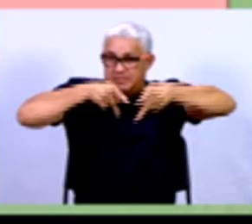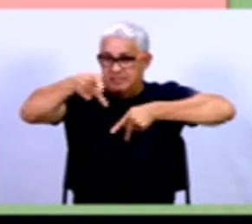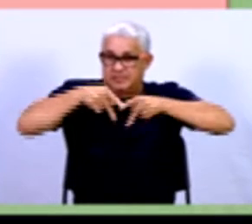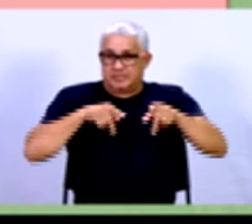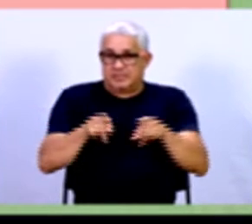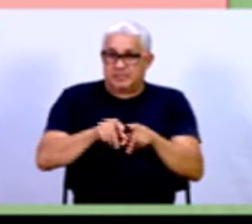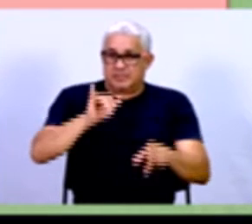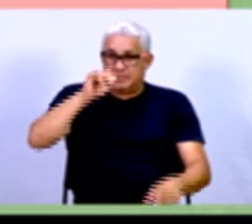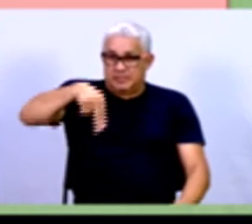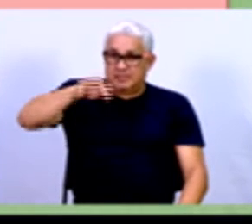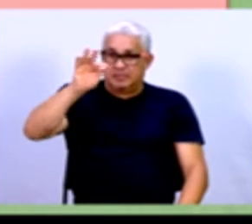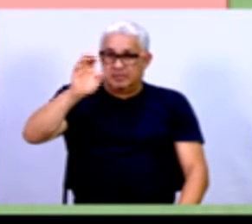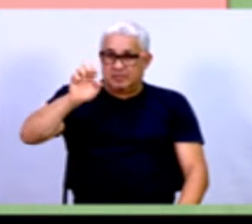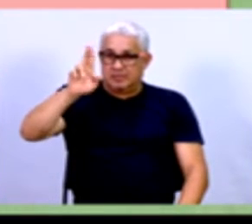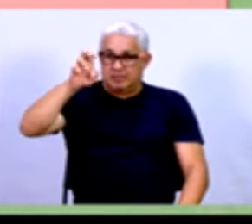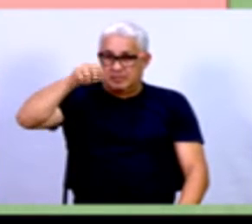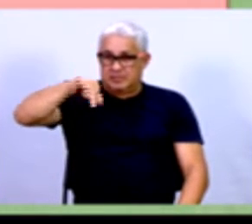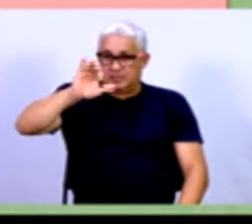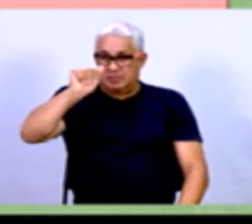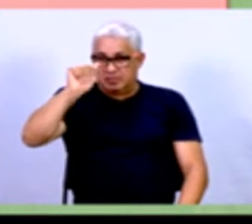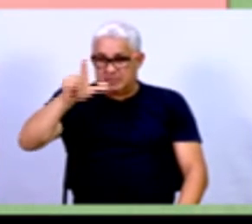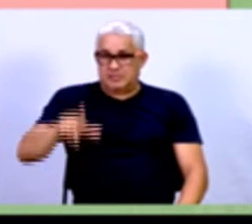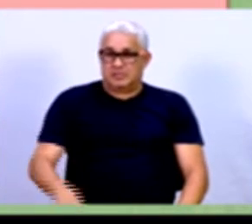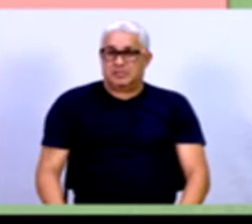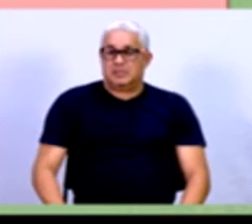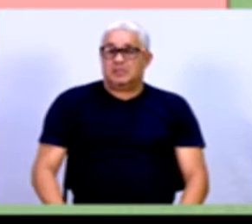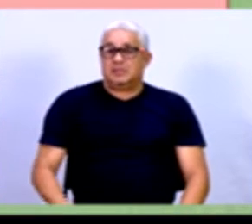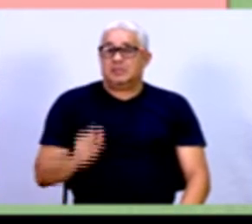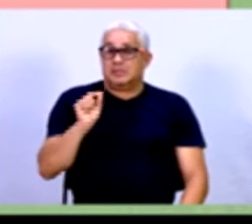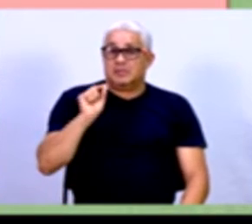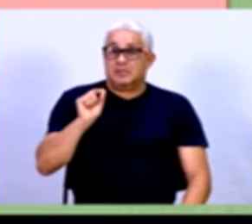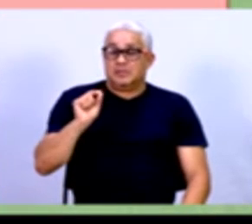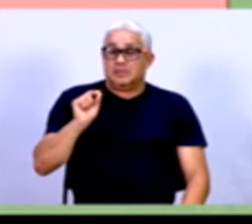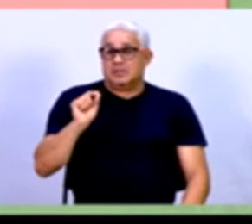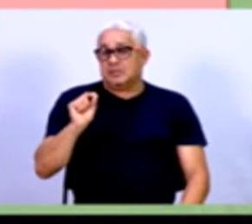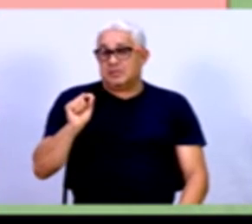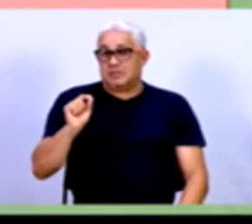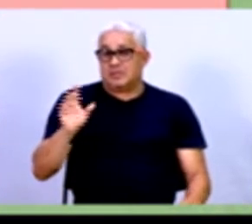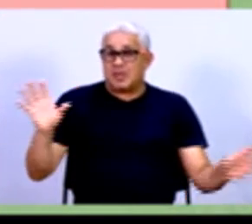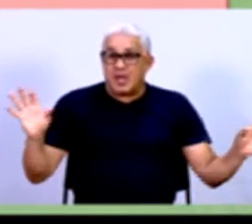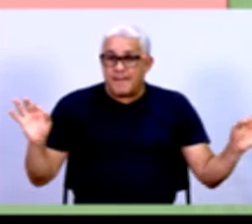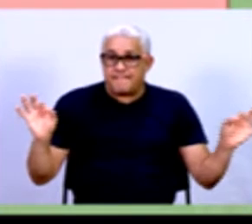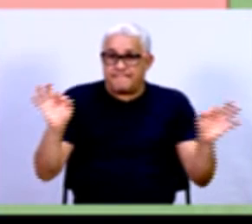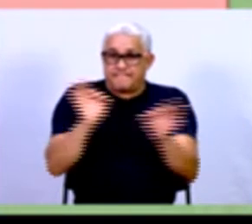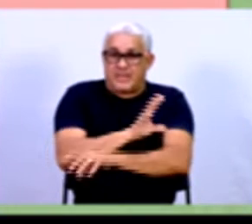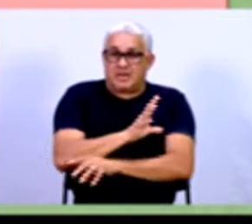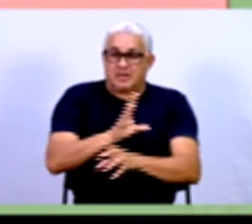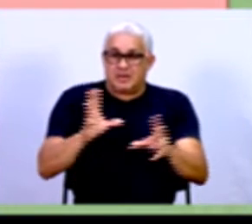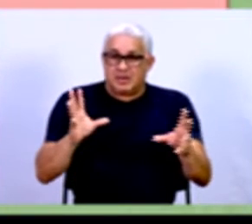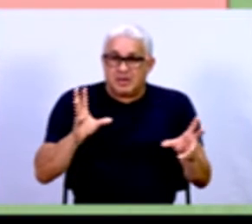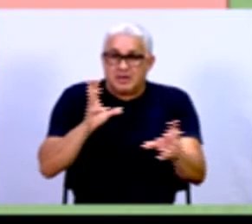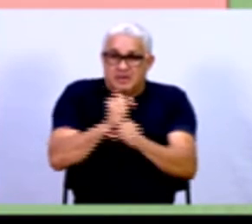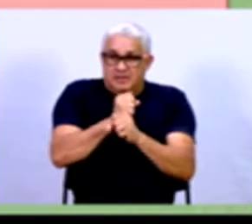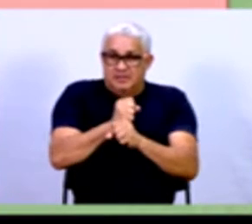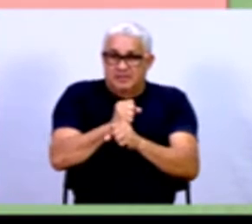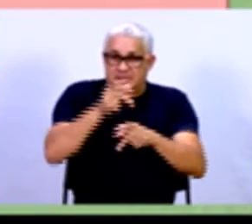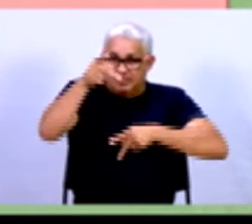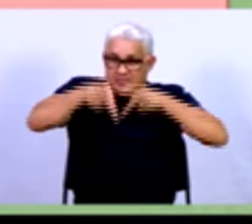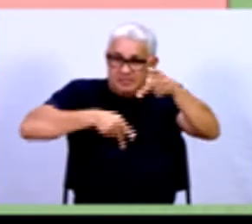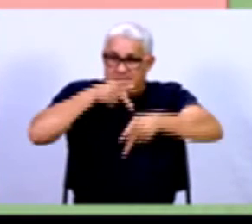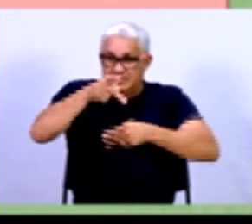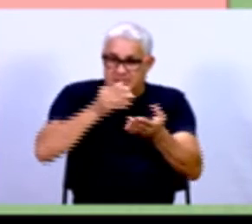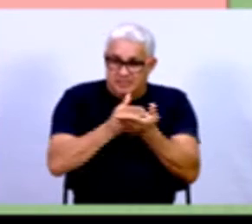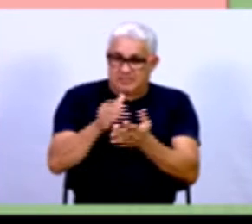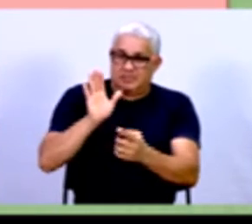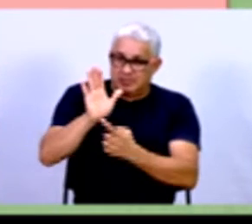estatística inferencial é o ramo que trata de tirar conclusões sobre uma população a partir de uma amostra de